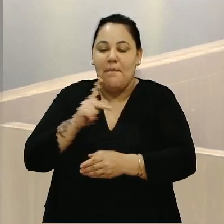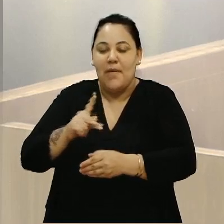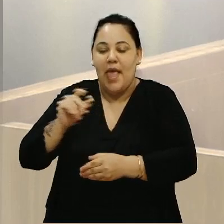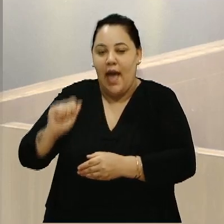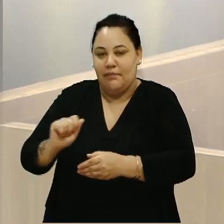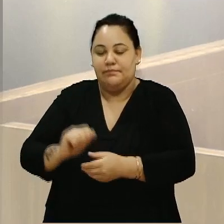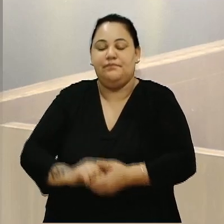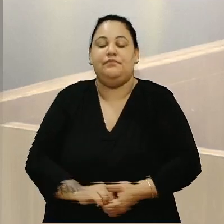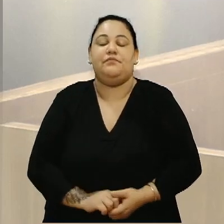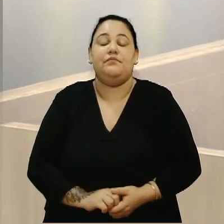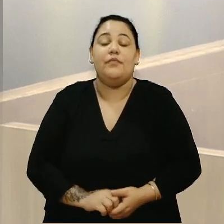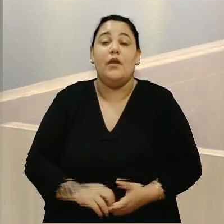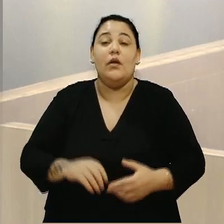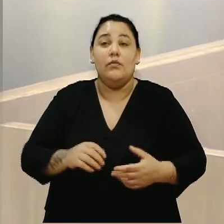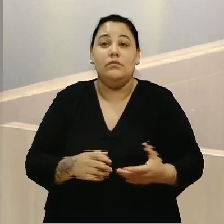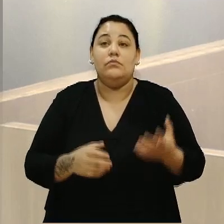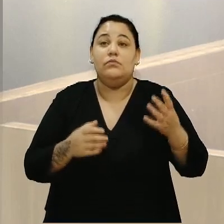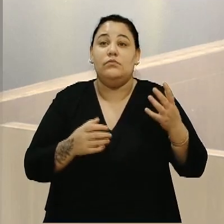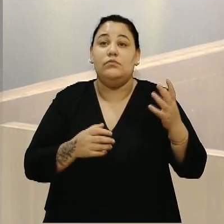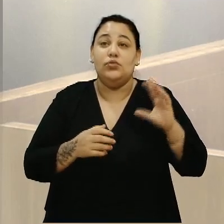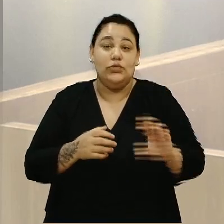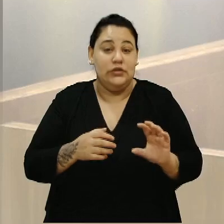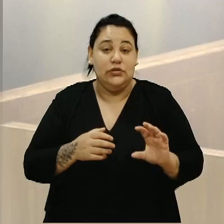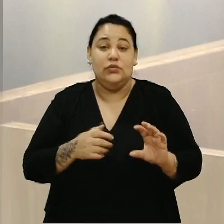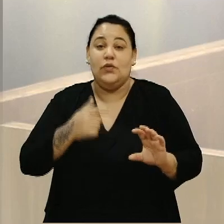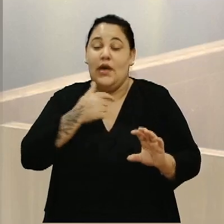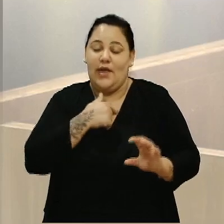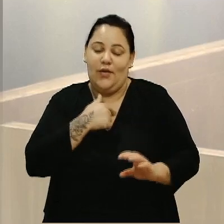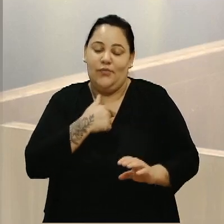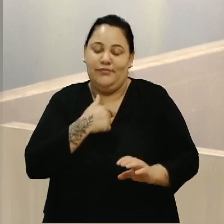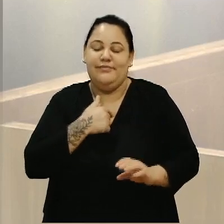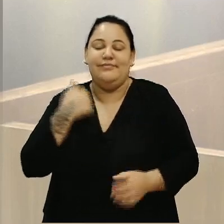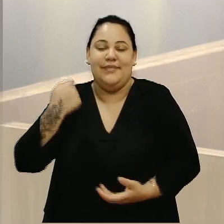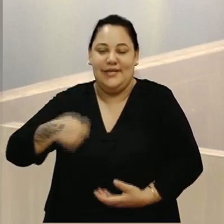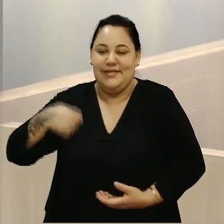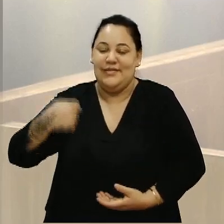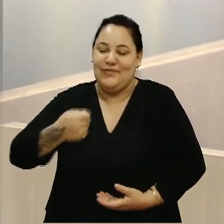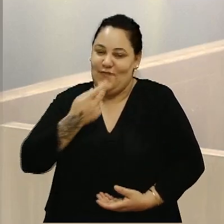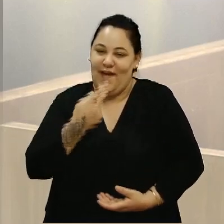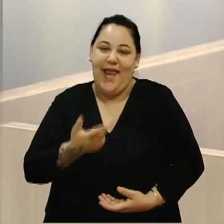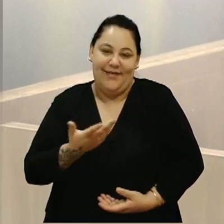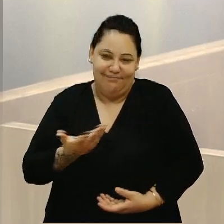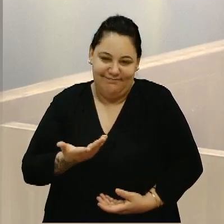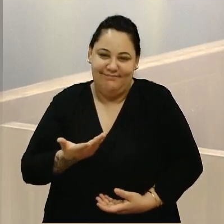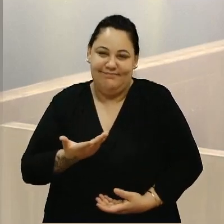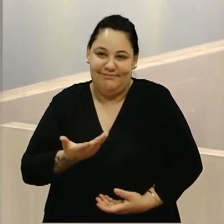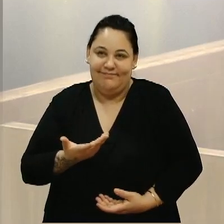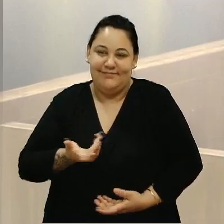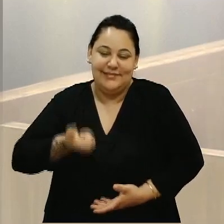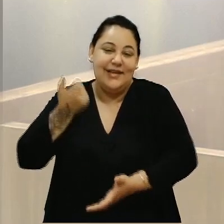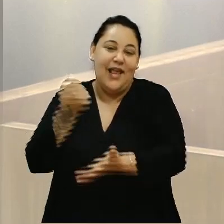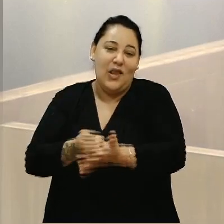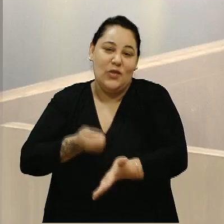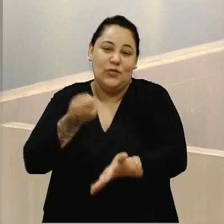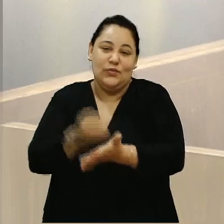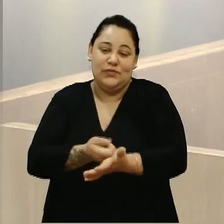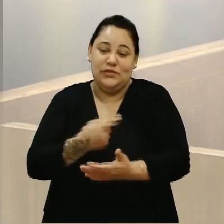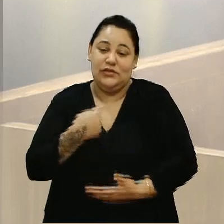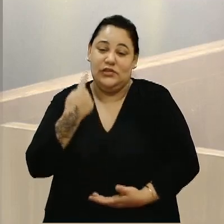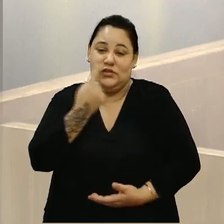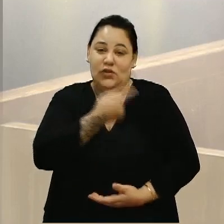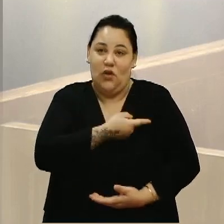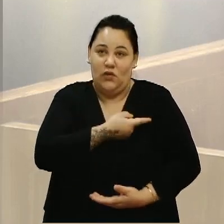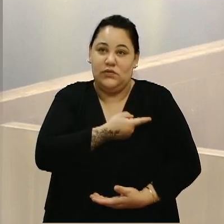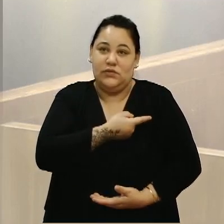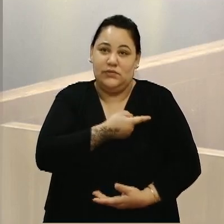A partir daí, eu não posso deixar de falar da luta que nós e dos debates